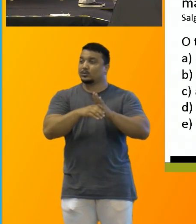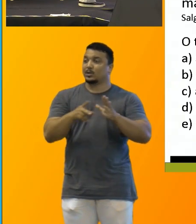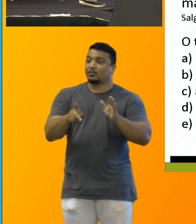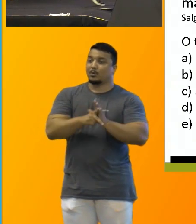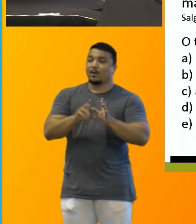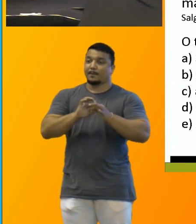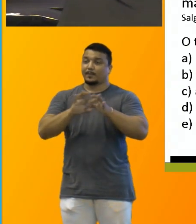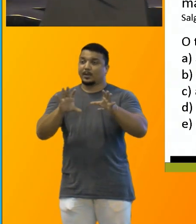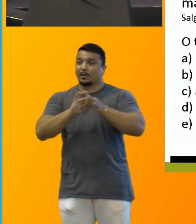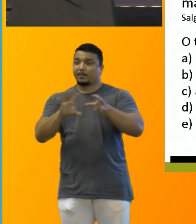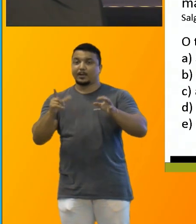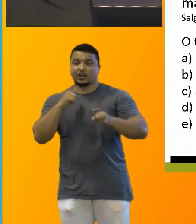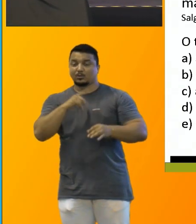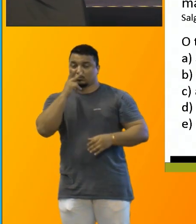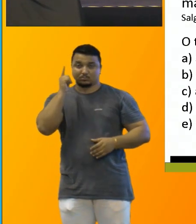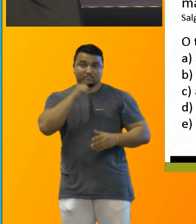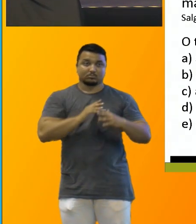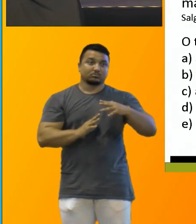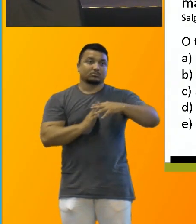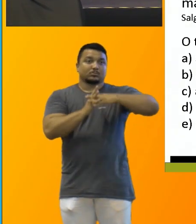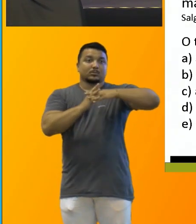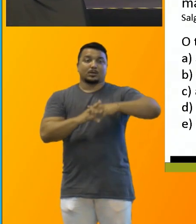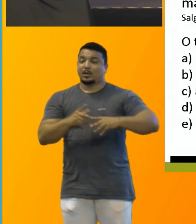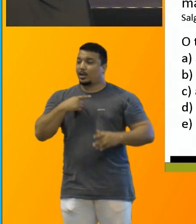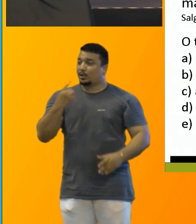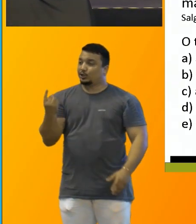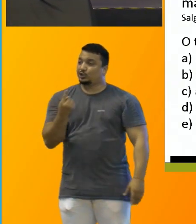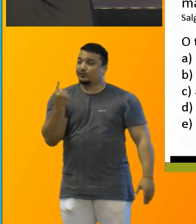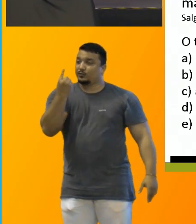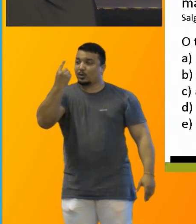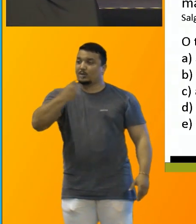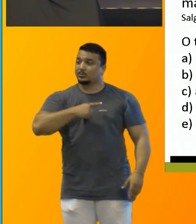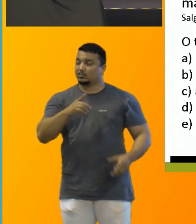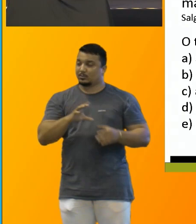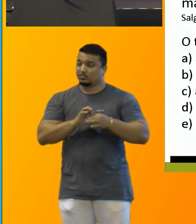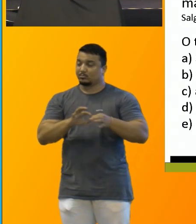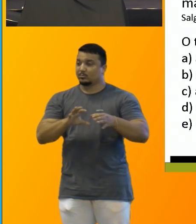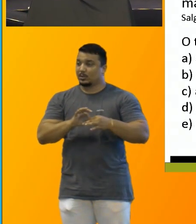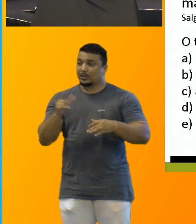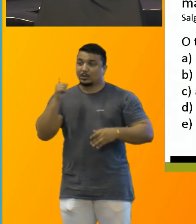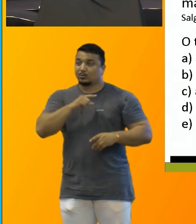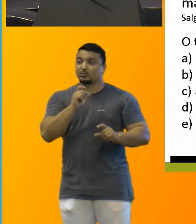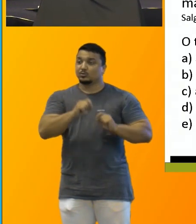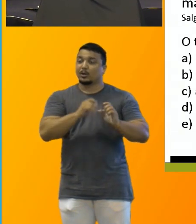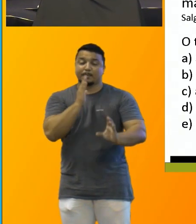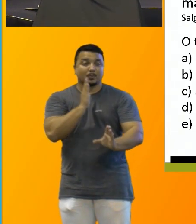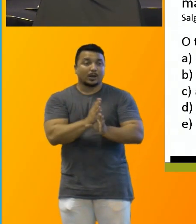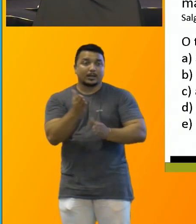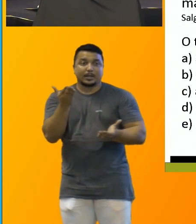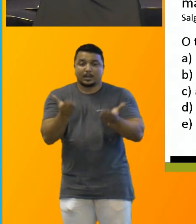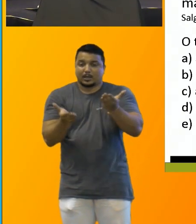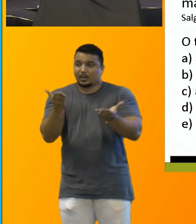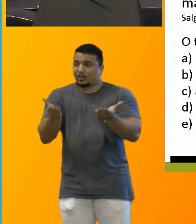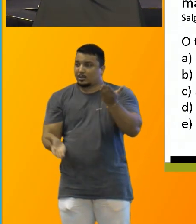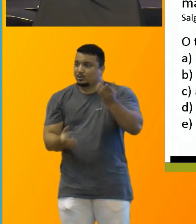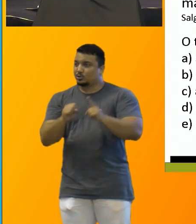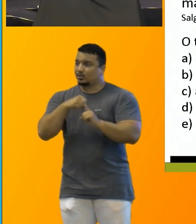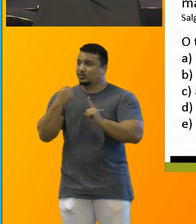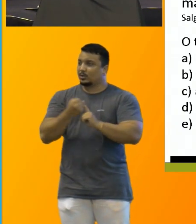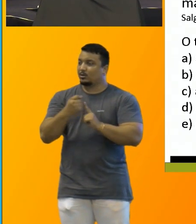liberdade excessiva, o predomínio do individualismo desenfreado, determinou o desequilíbrio social